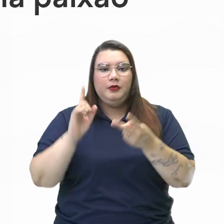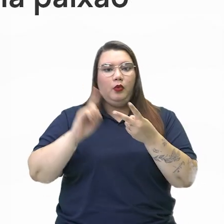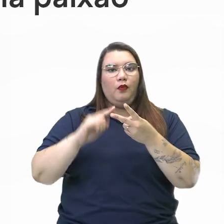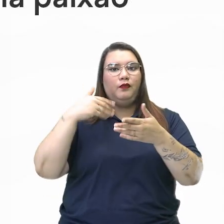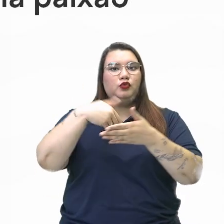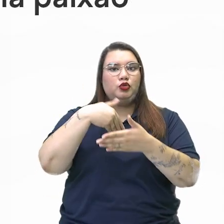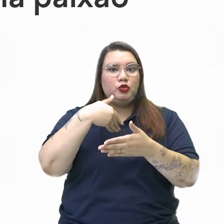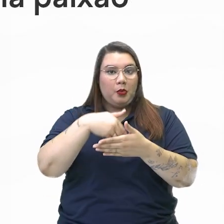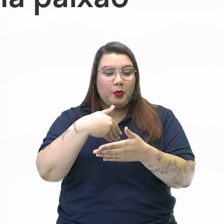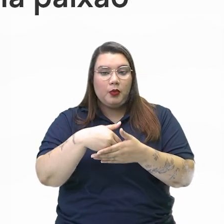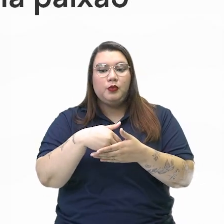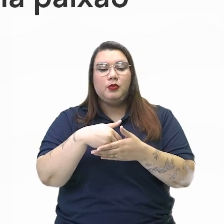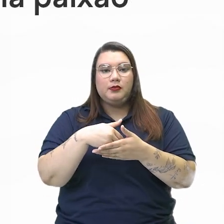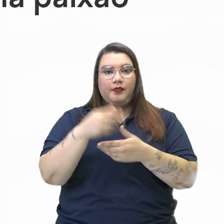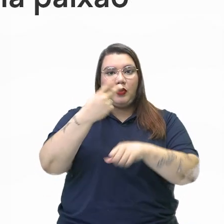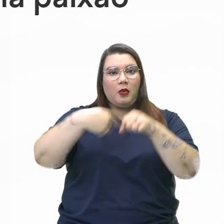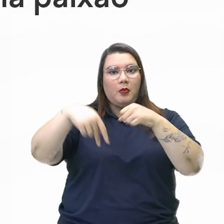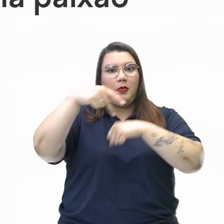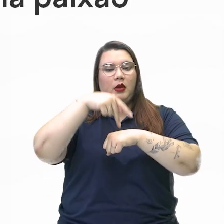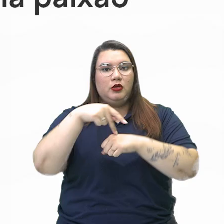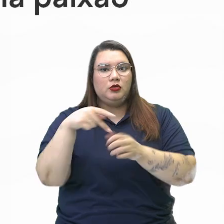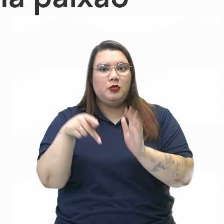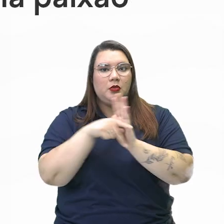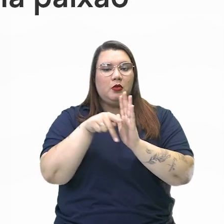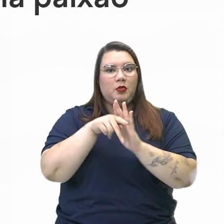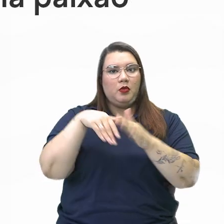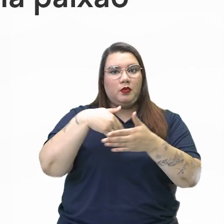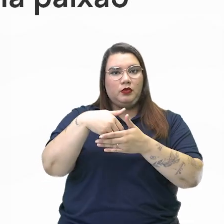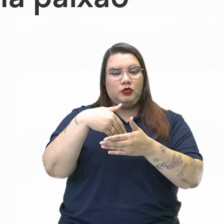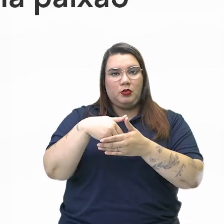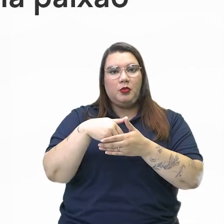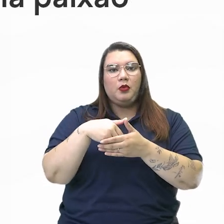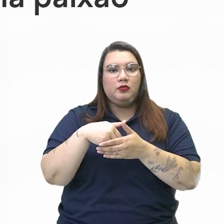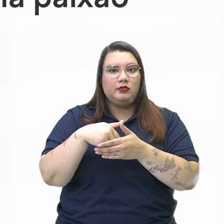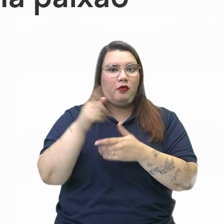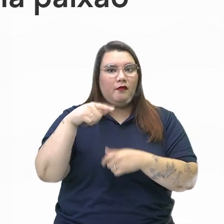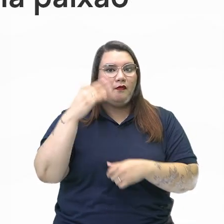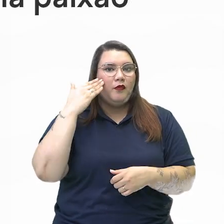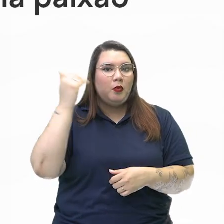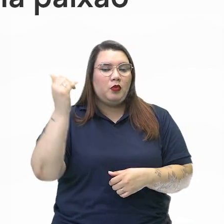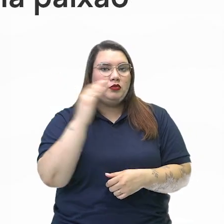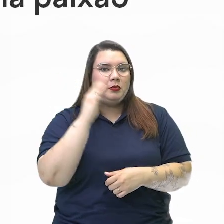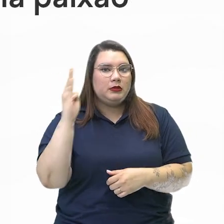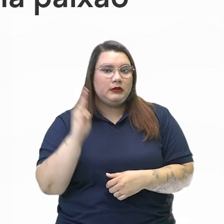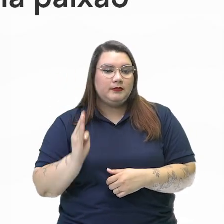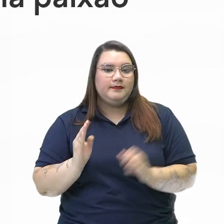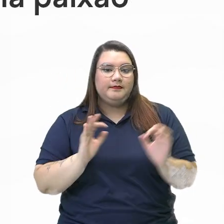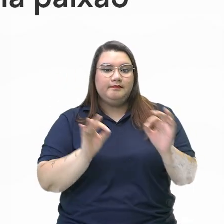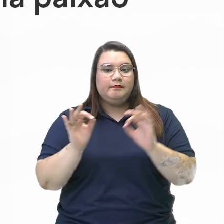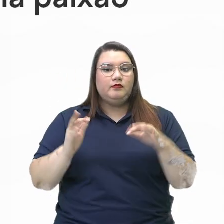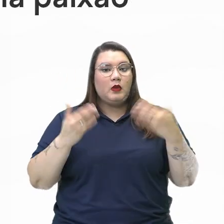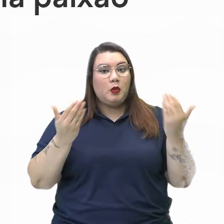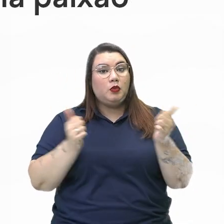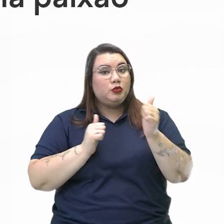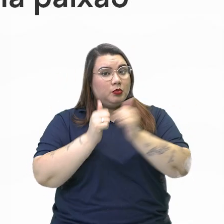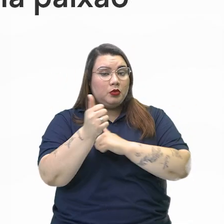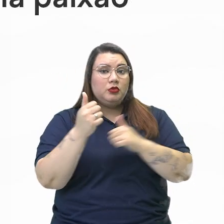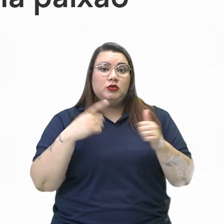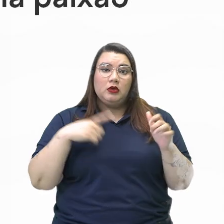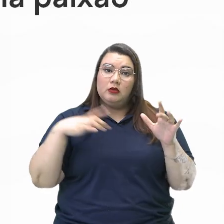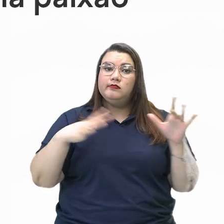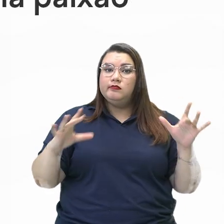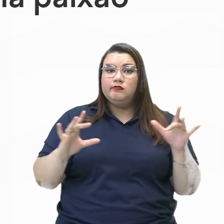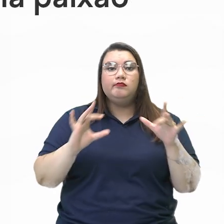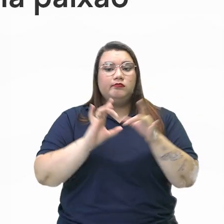né? O país do futebol, como o Brasil é conhecido. Então, a gente já vê que o esporte ele está completamente inserido dentro da